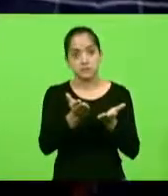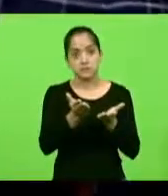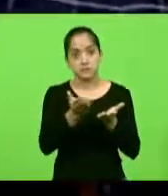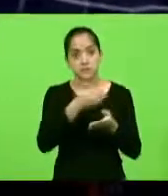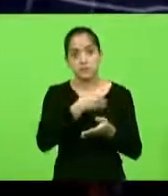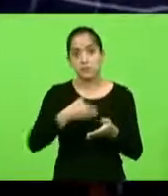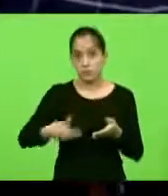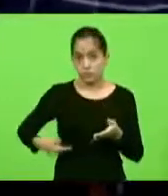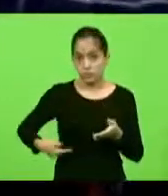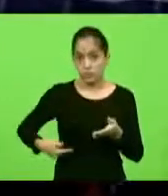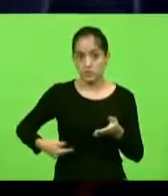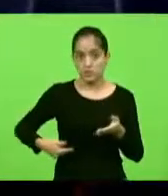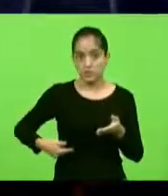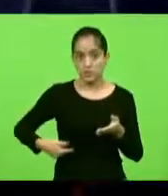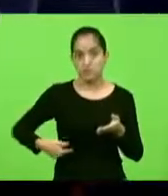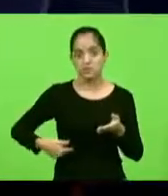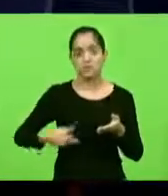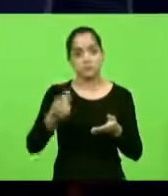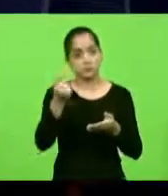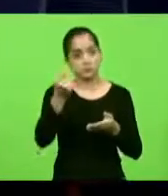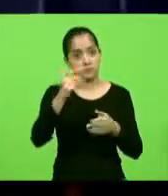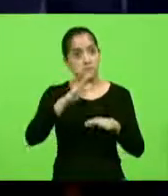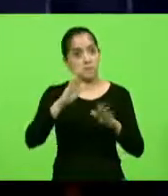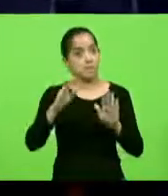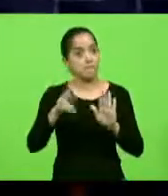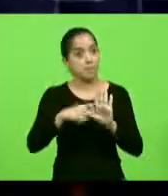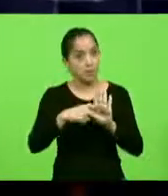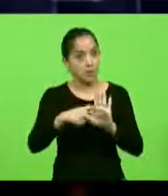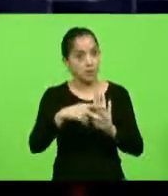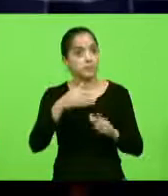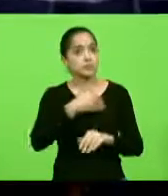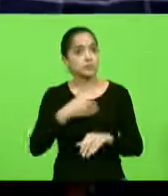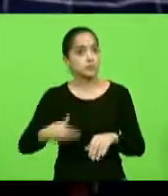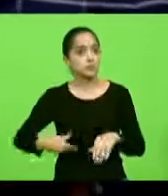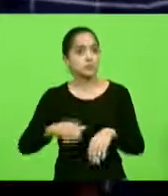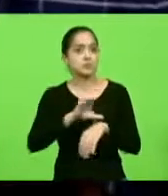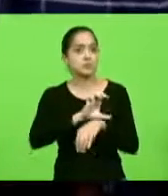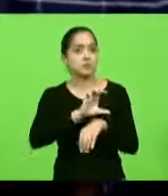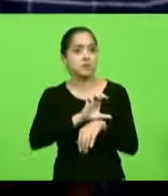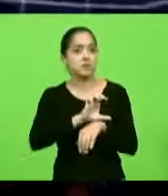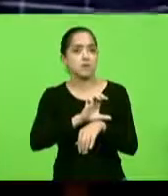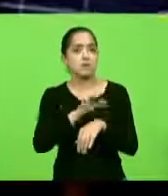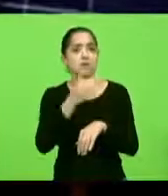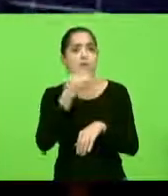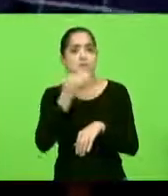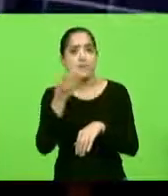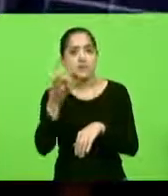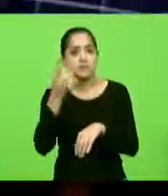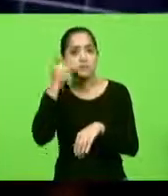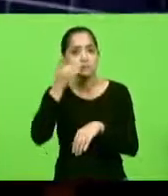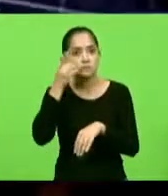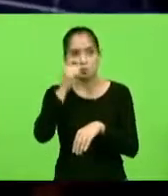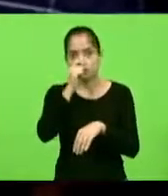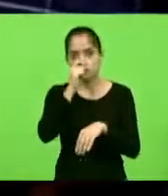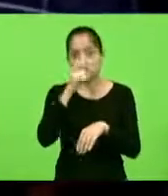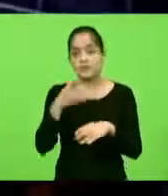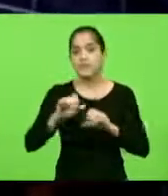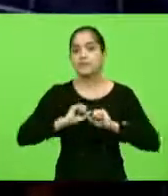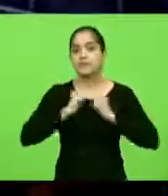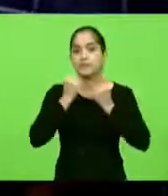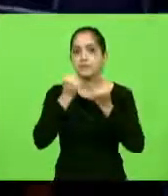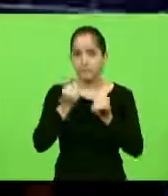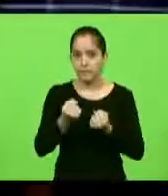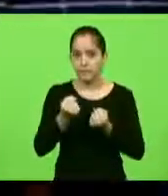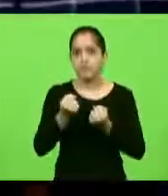governo estadual. Vamos ter que ficar. Peço até ao deputado João Amin, que é um extremo defensor e